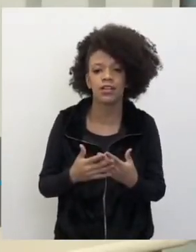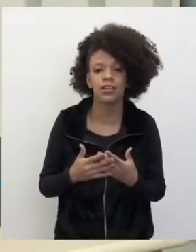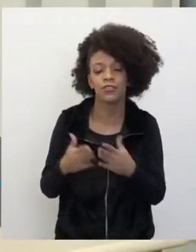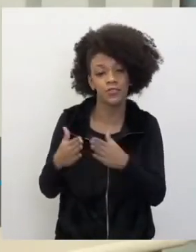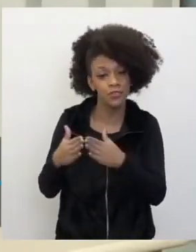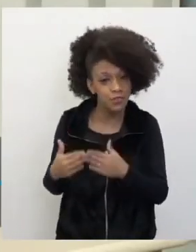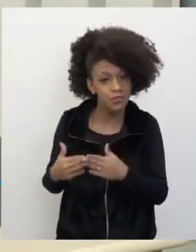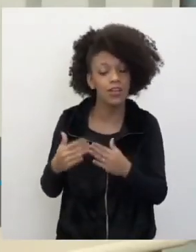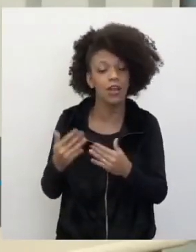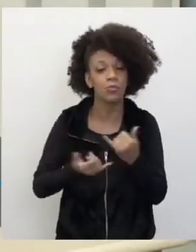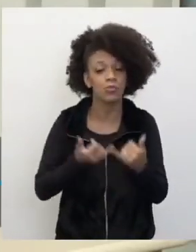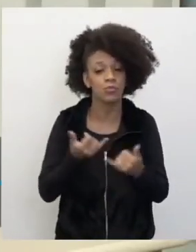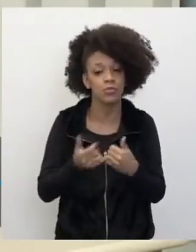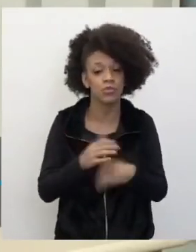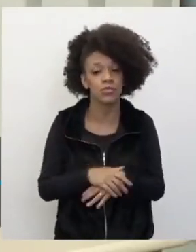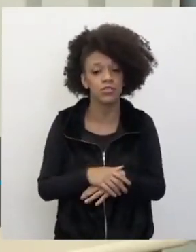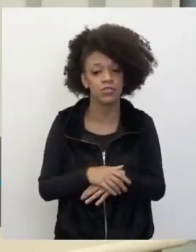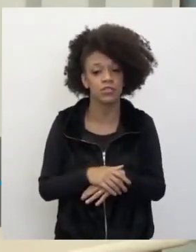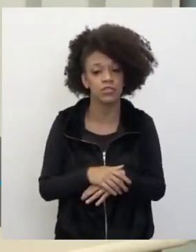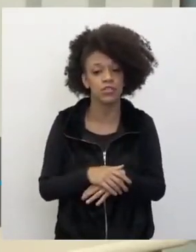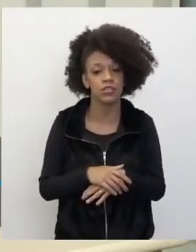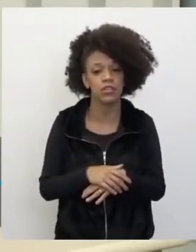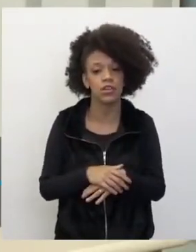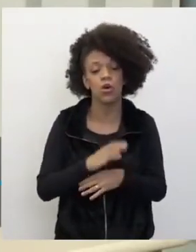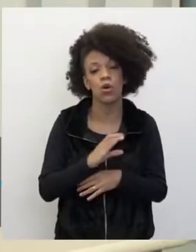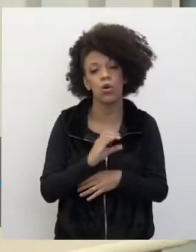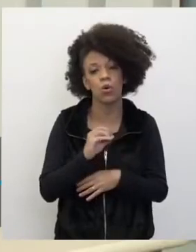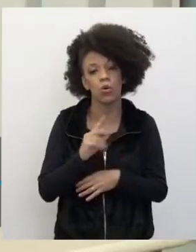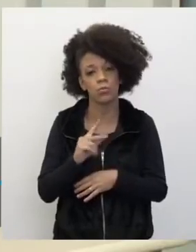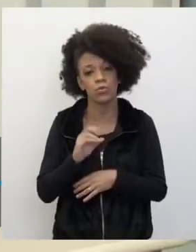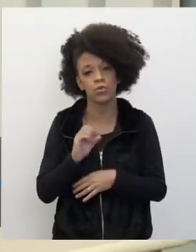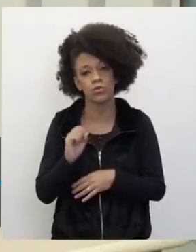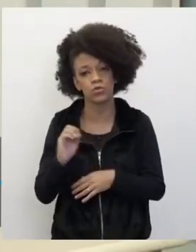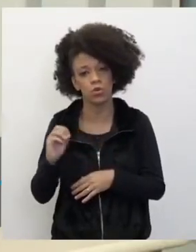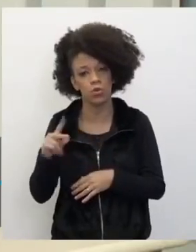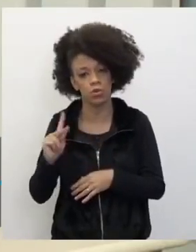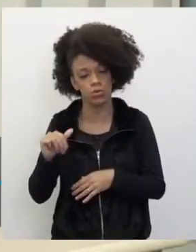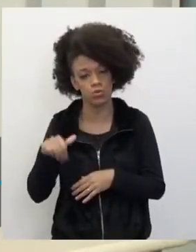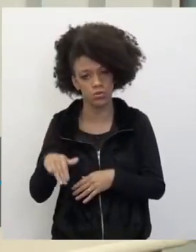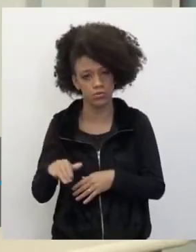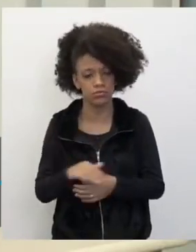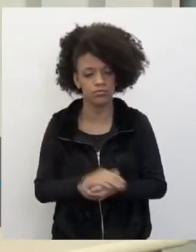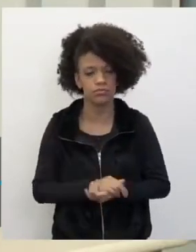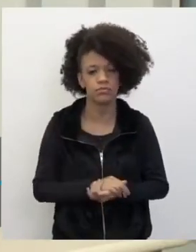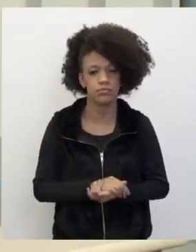essa brincadeira, e a brincadeira chama Cup Song, espero que vocês gostem.